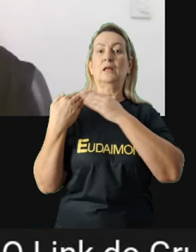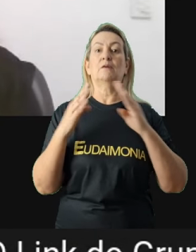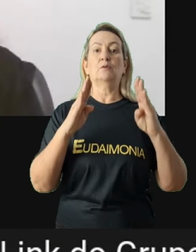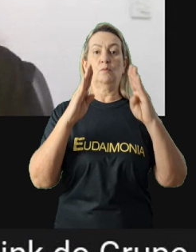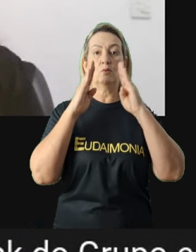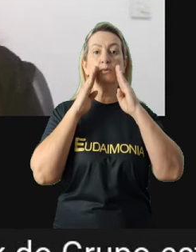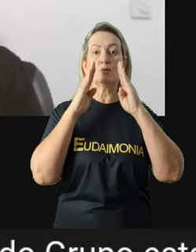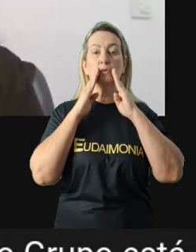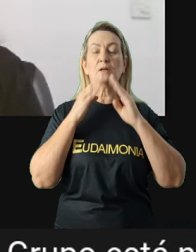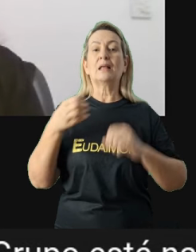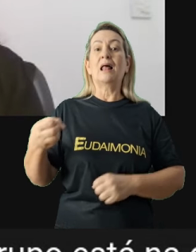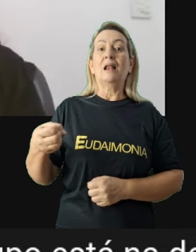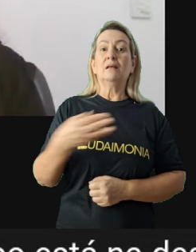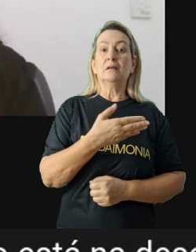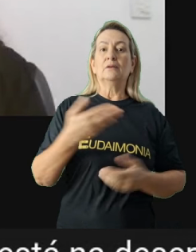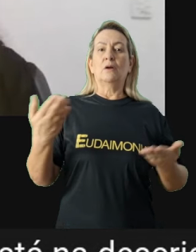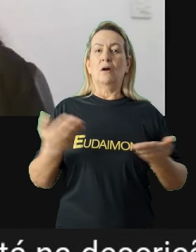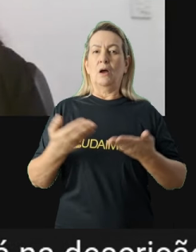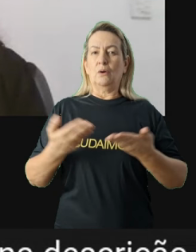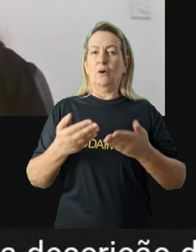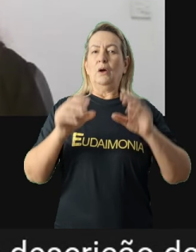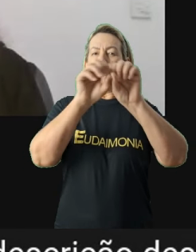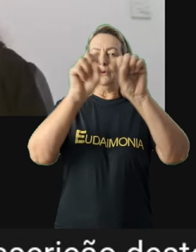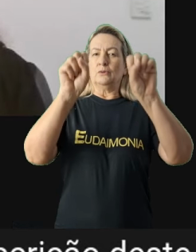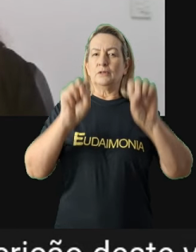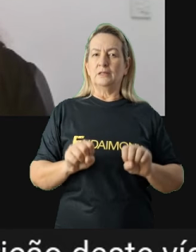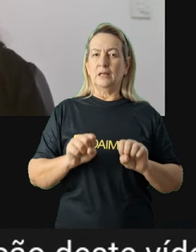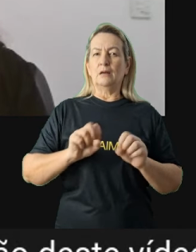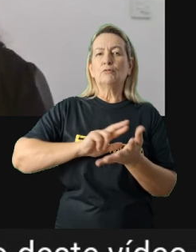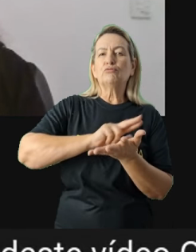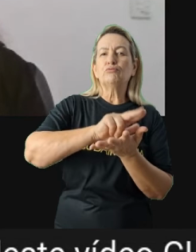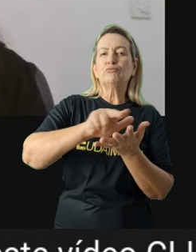agora, está lançando um sistema multimodal e